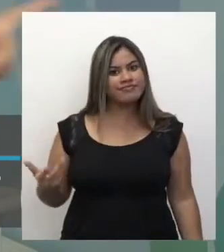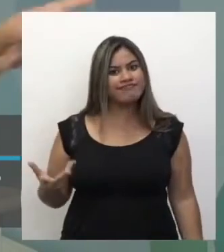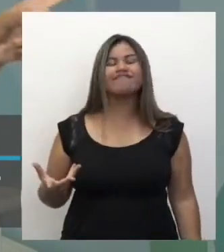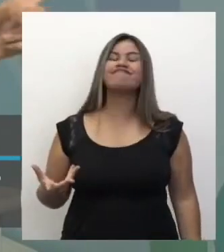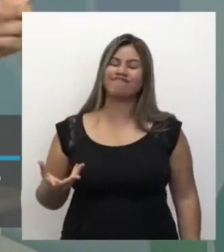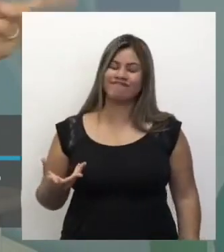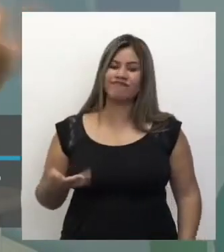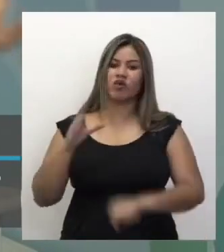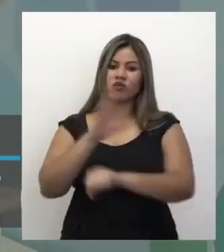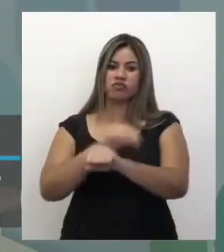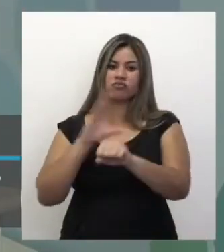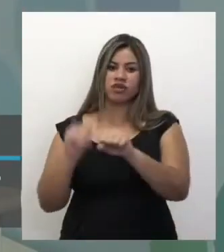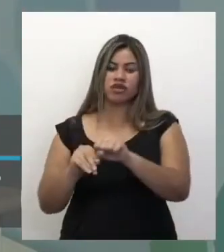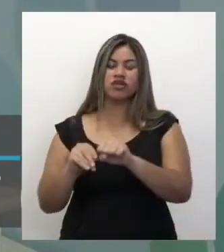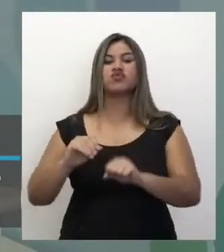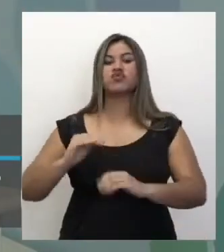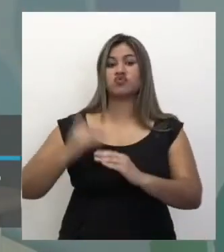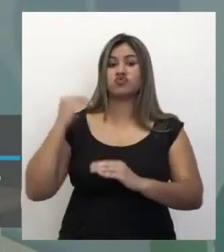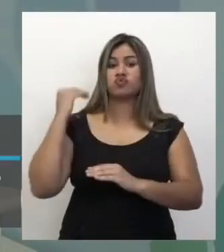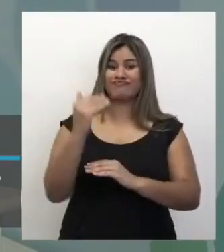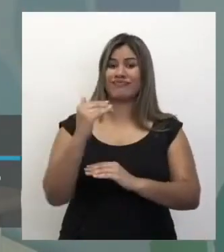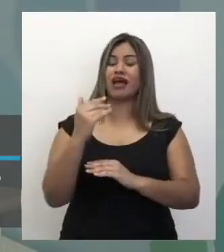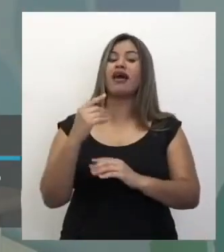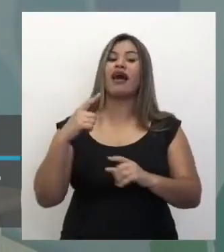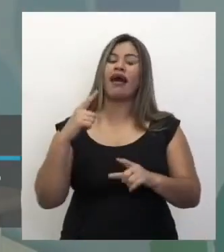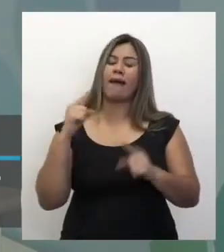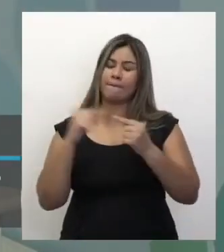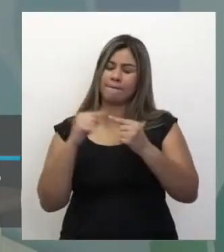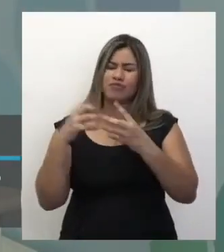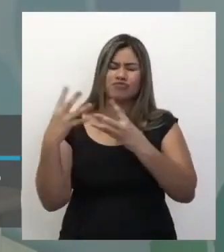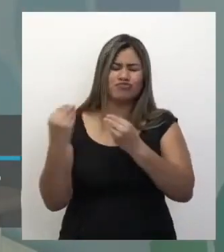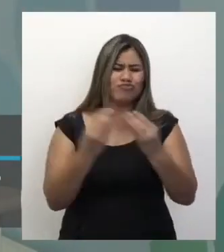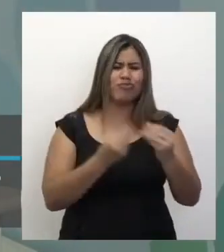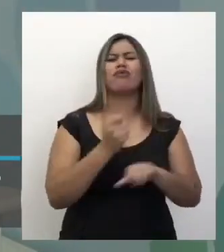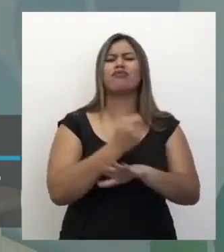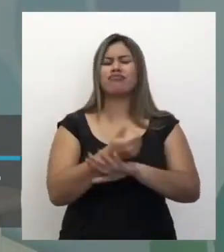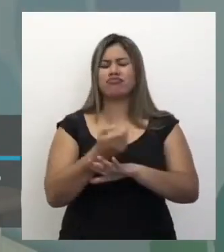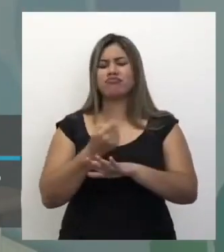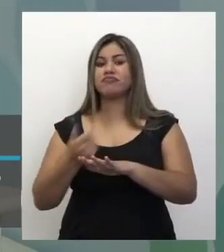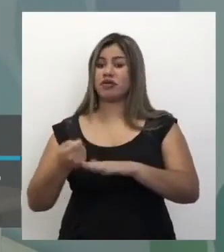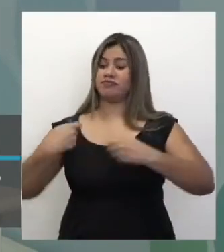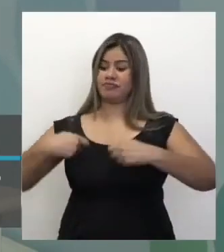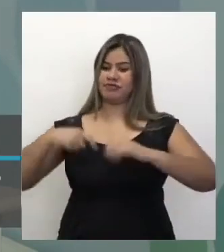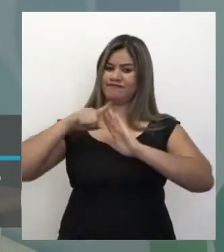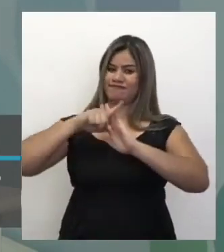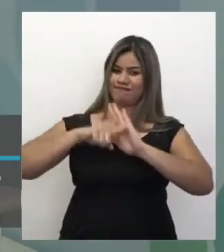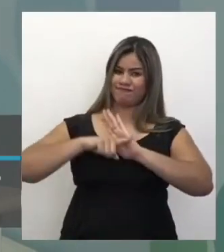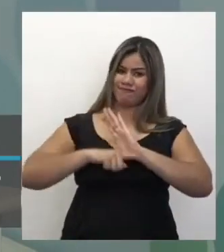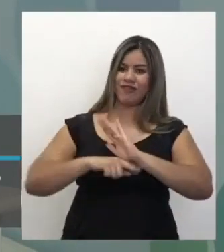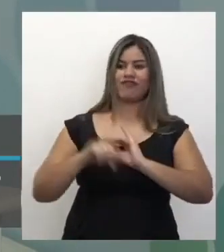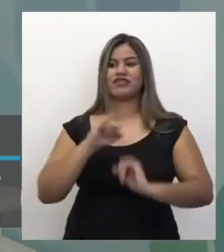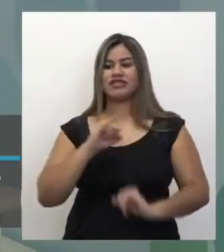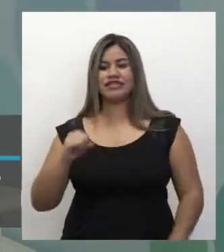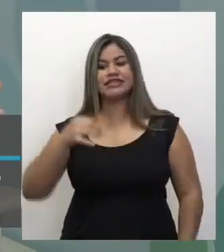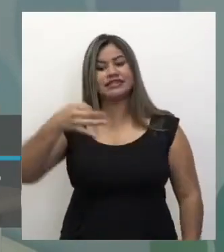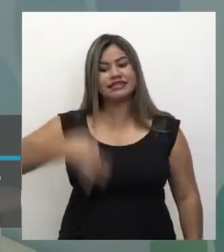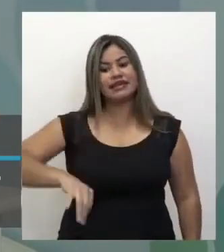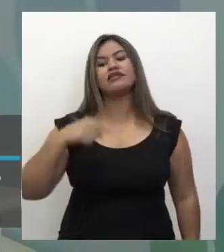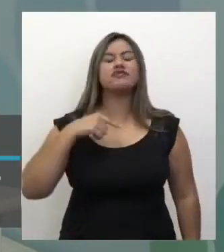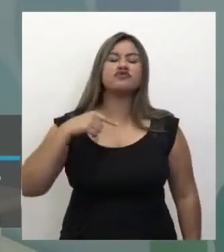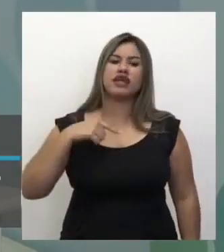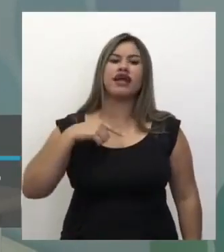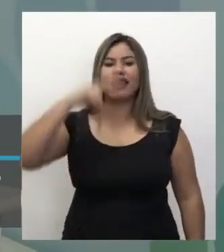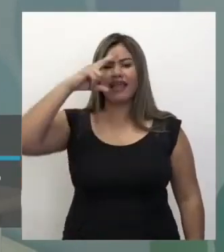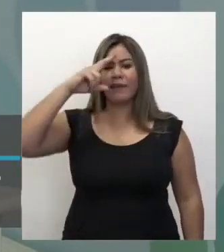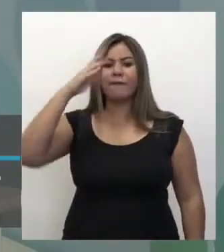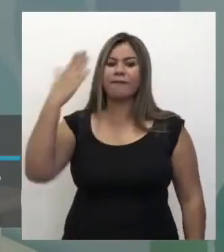cai muito nas fake news e a gente sempre vai ter que ir lá e conferir. Conferir tudo. Joga lá e tem que... A gente teve aula de fake